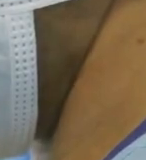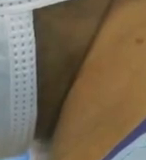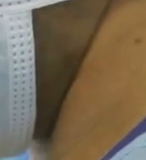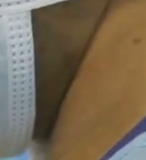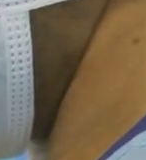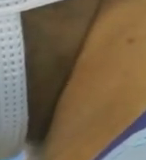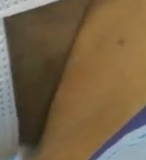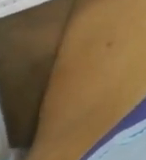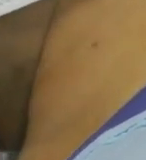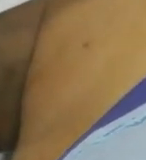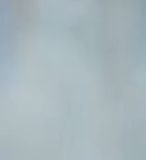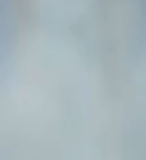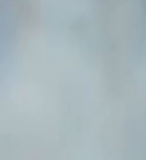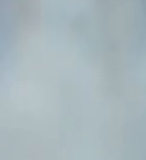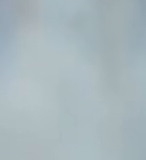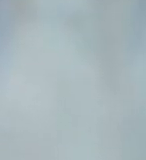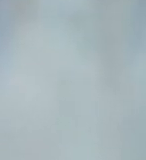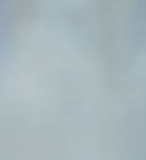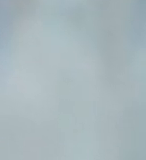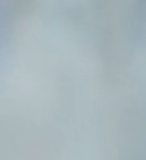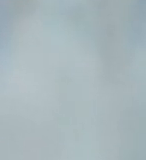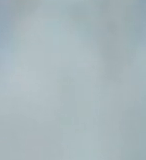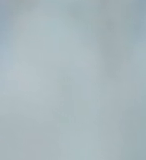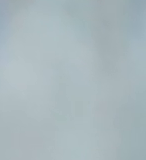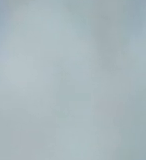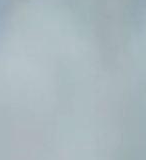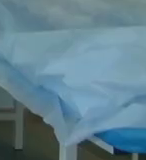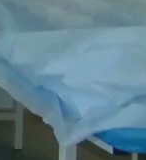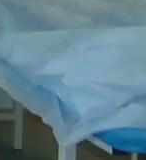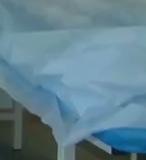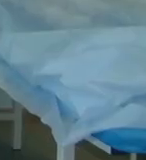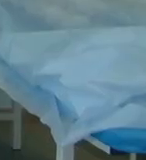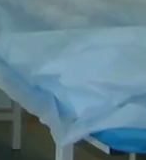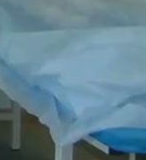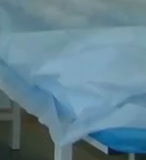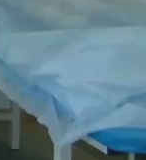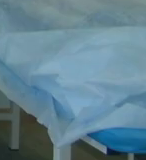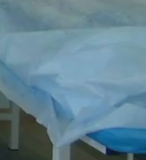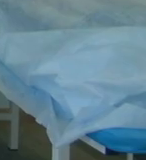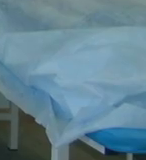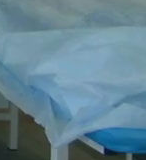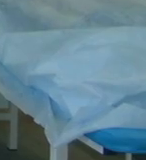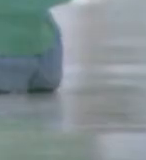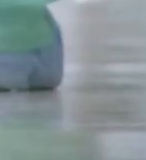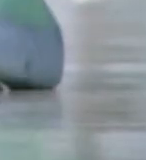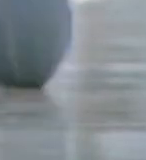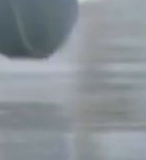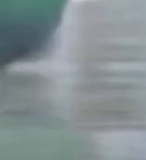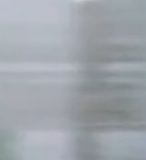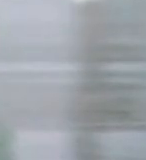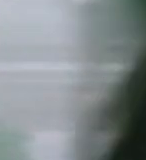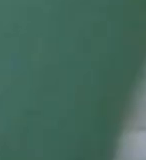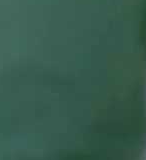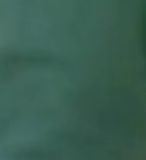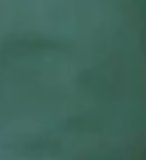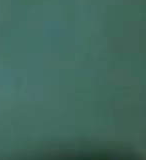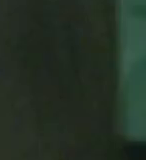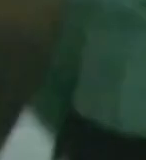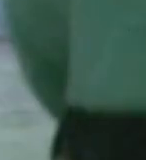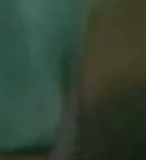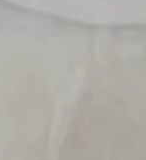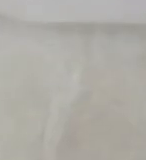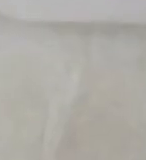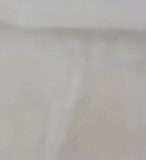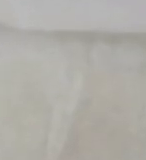do Administrador Hospitalar guia a equipe de colaboradores da federação que defende os interesses da rede de hospitais catarinense.